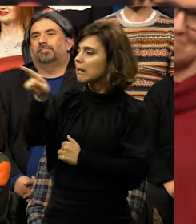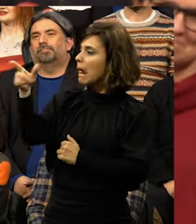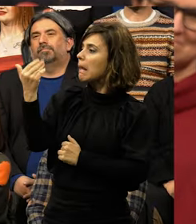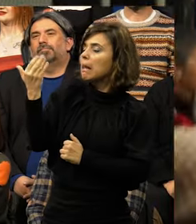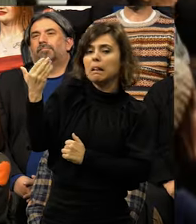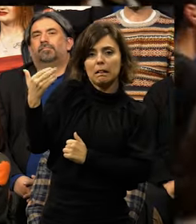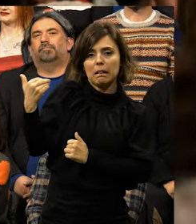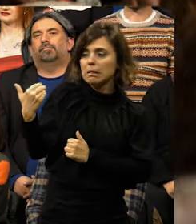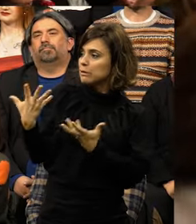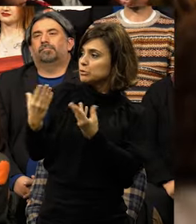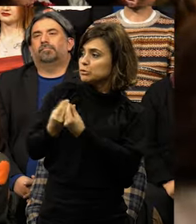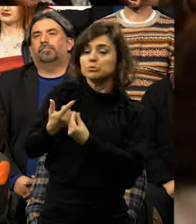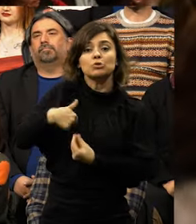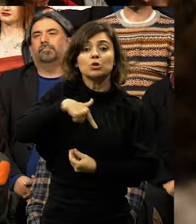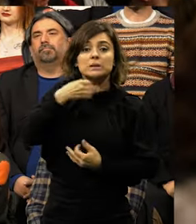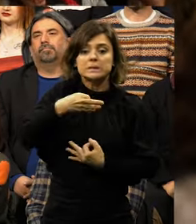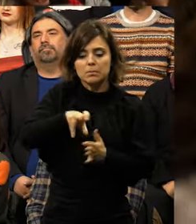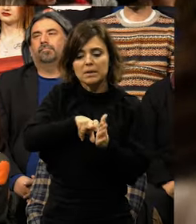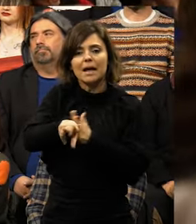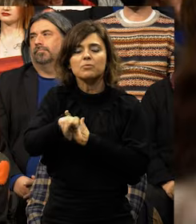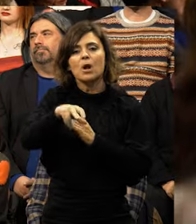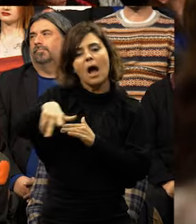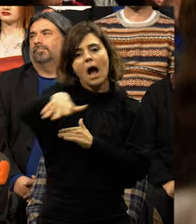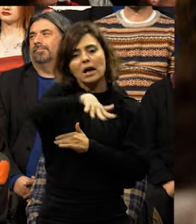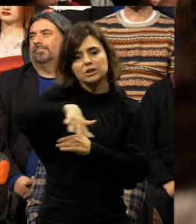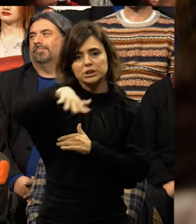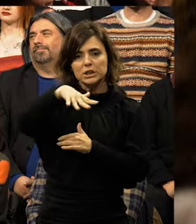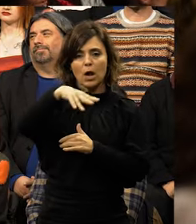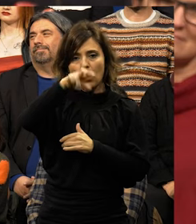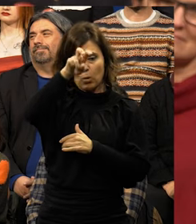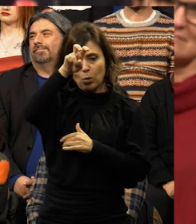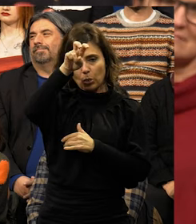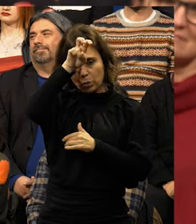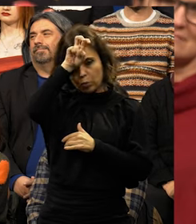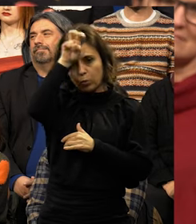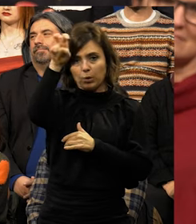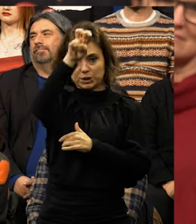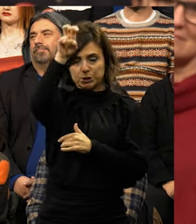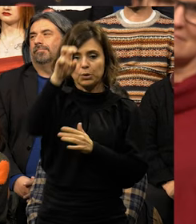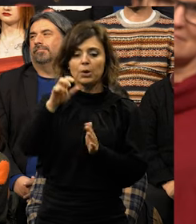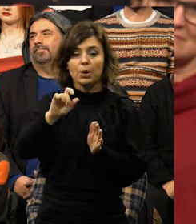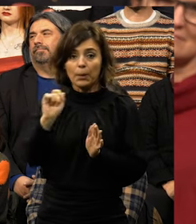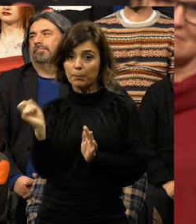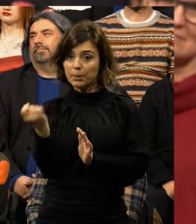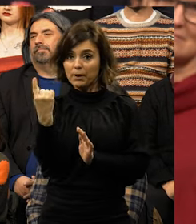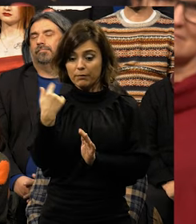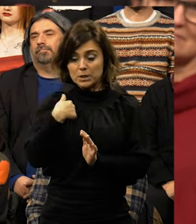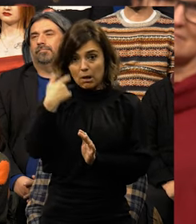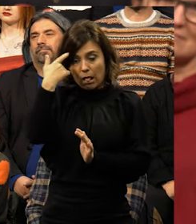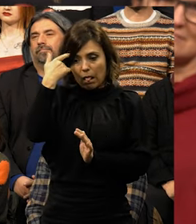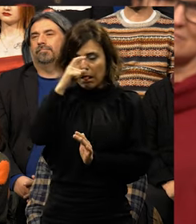tínhamos outra hipótese entramos sempre por rafá e pelo Egito e na primeira vez lembro-me porque me